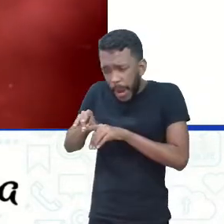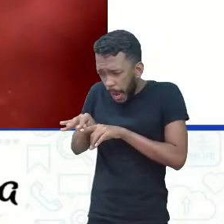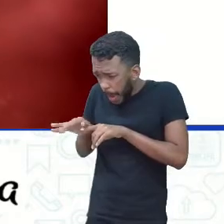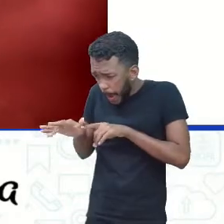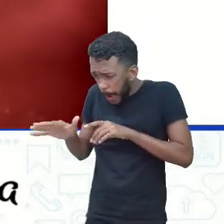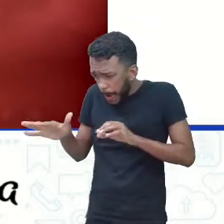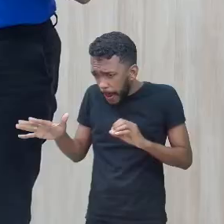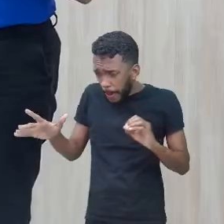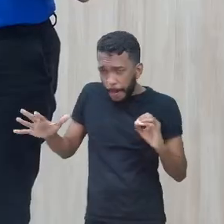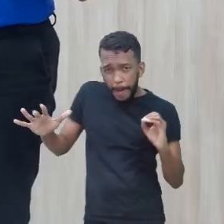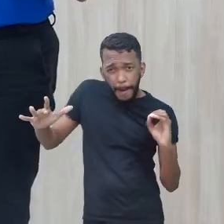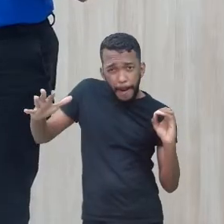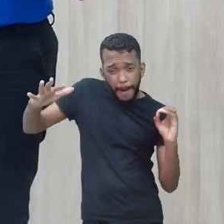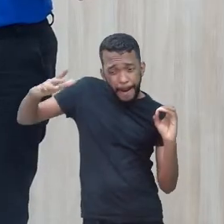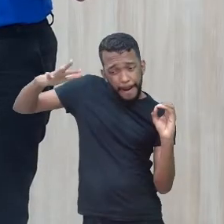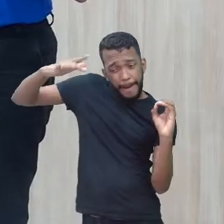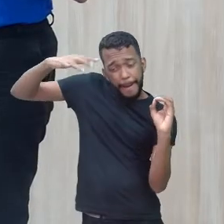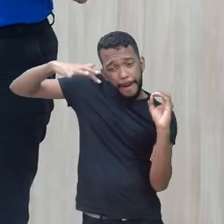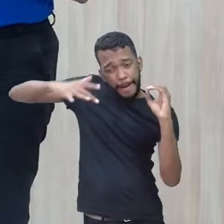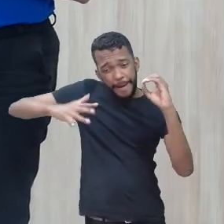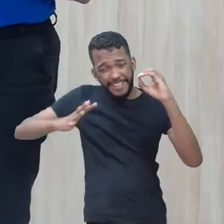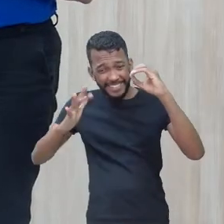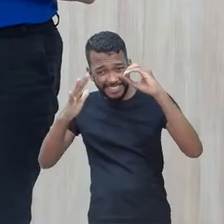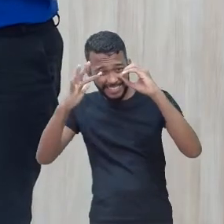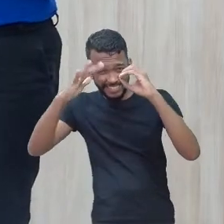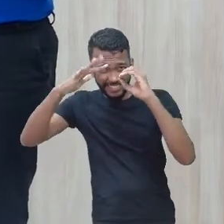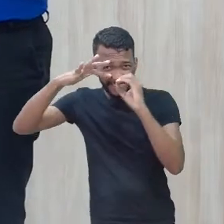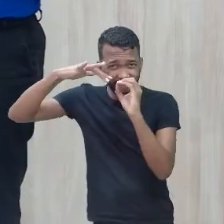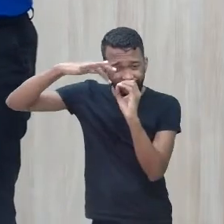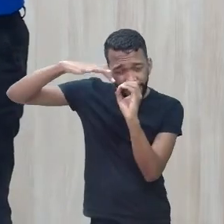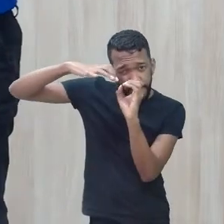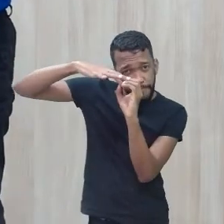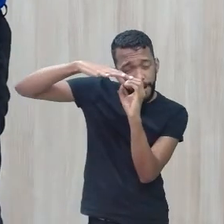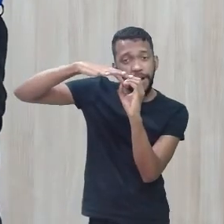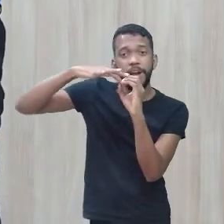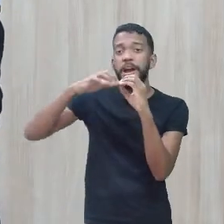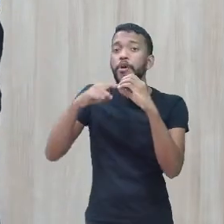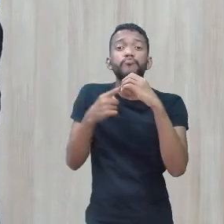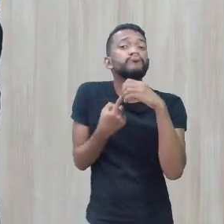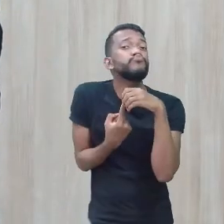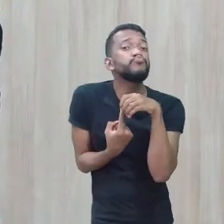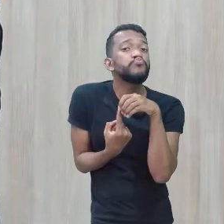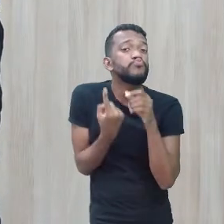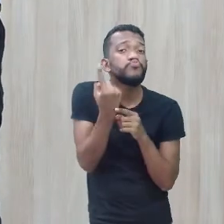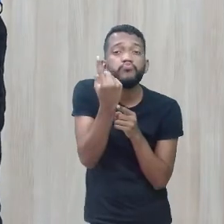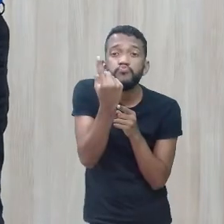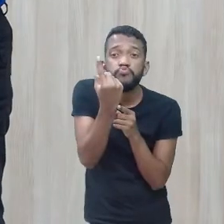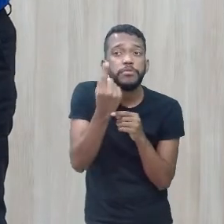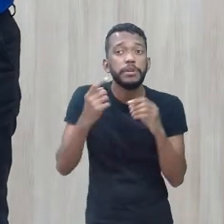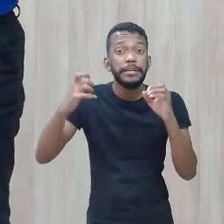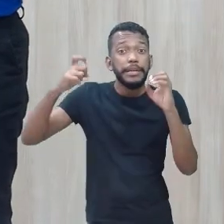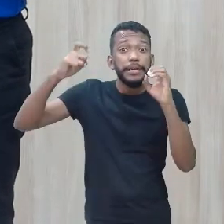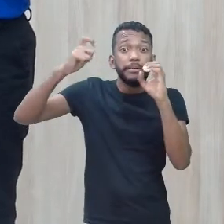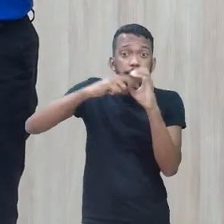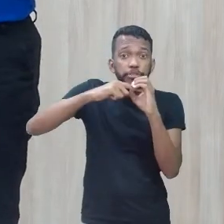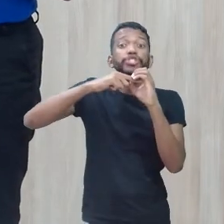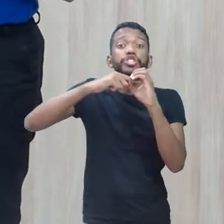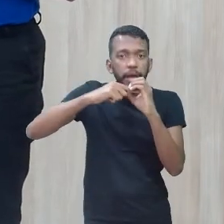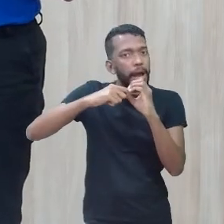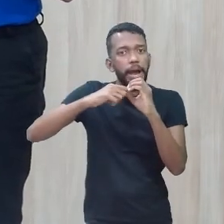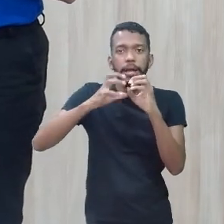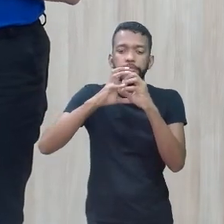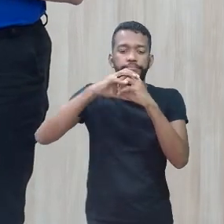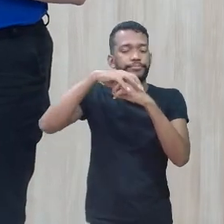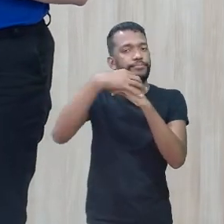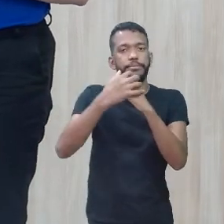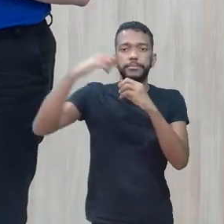óvulo. E no momento que ocorre a fecundação, nenhum espermatozoide mais ele consegue